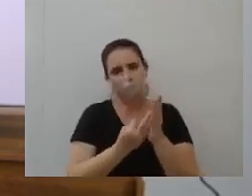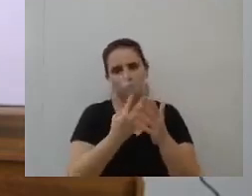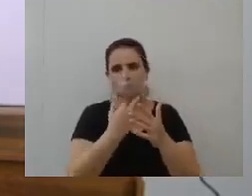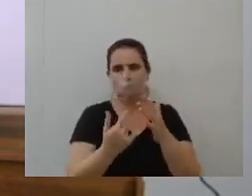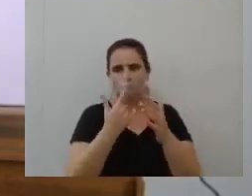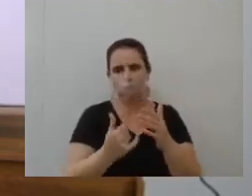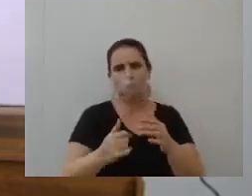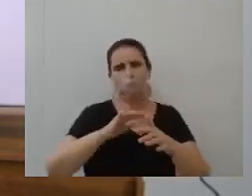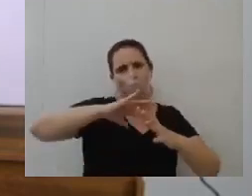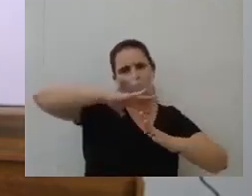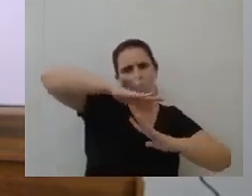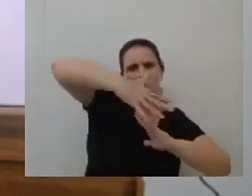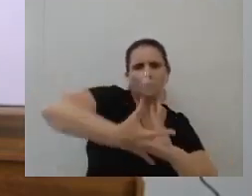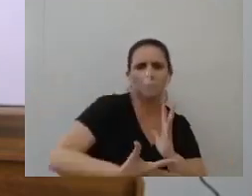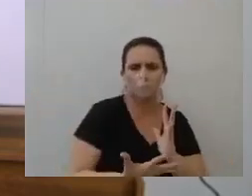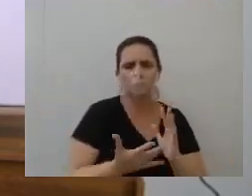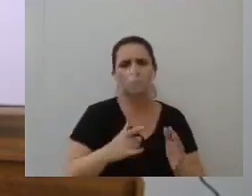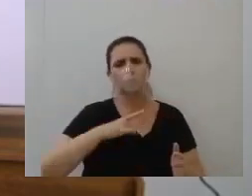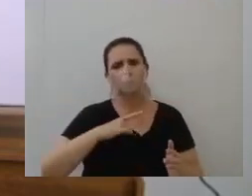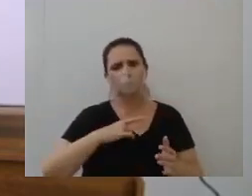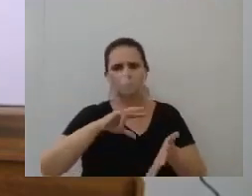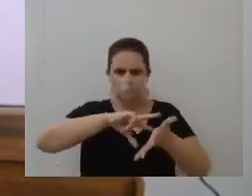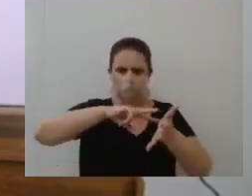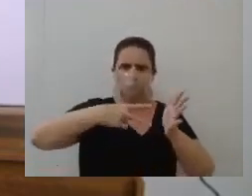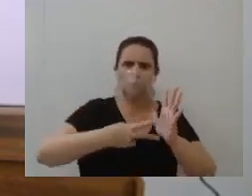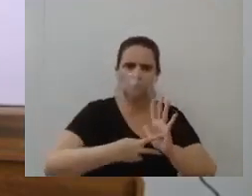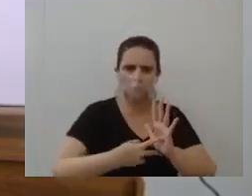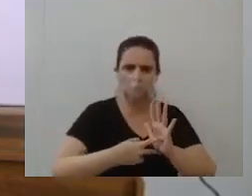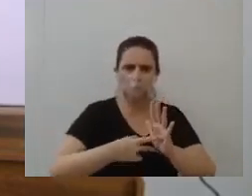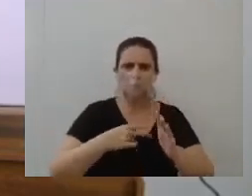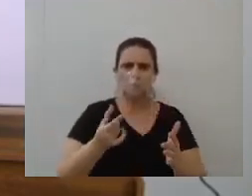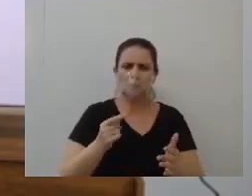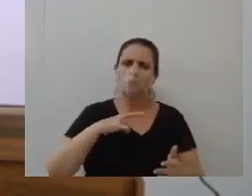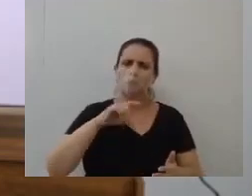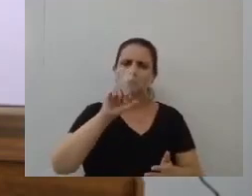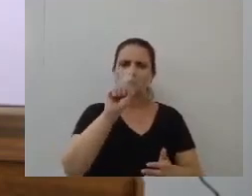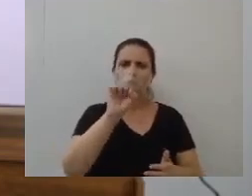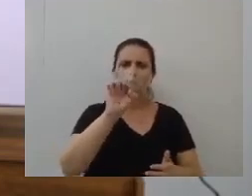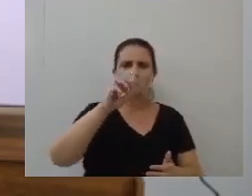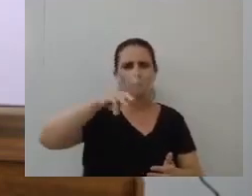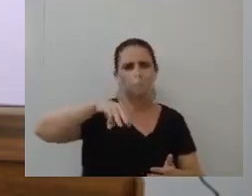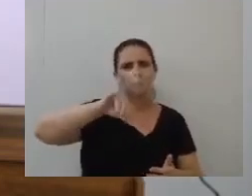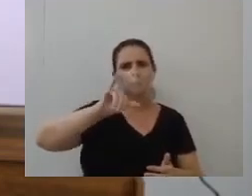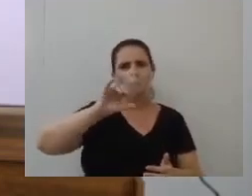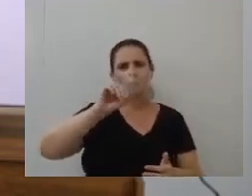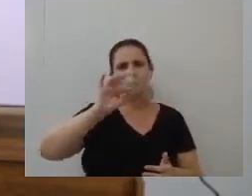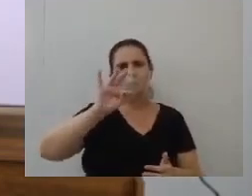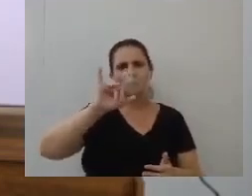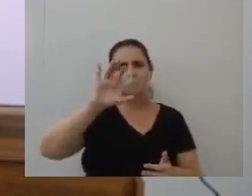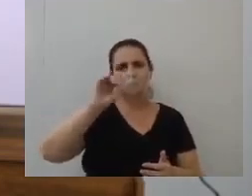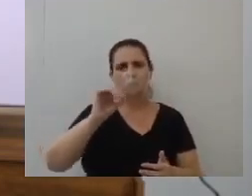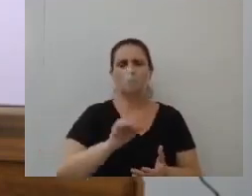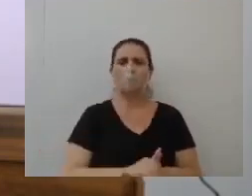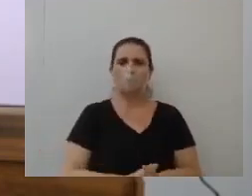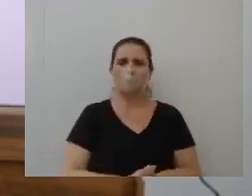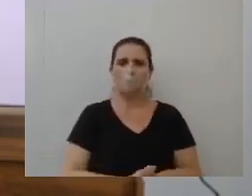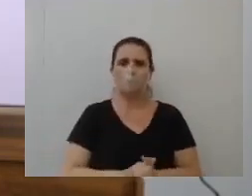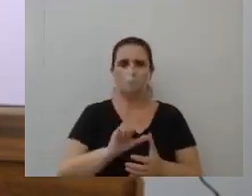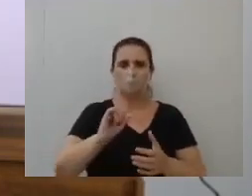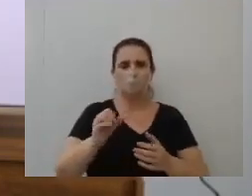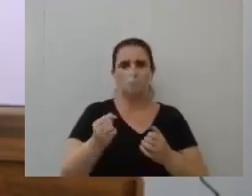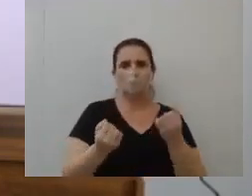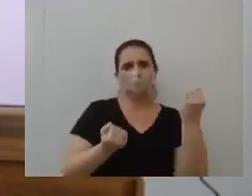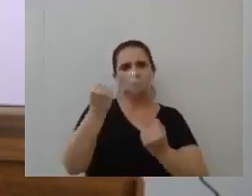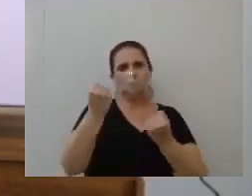língua brasileira de sinais. Está gerando significado. Ali é um processo semiótico. Ali é uma semiose. Se o motorista